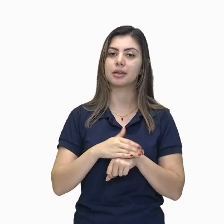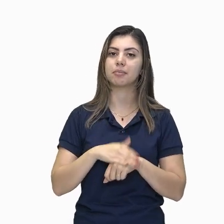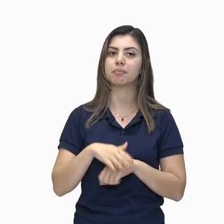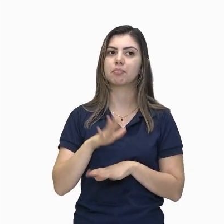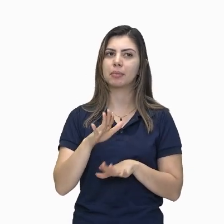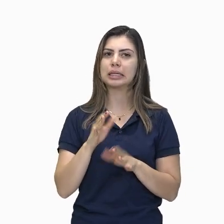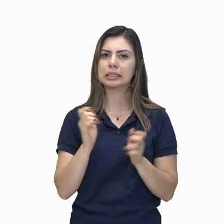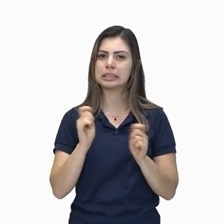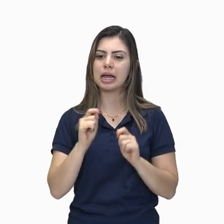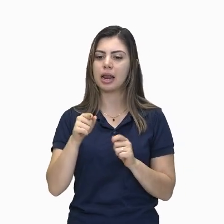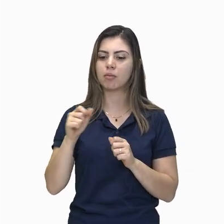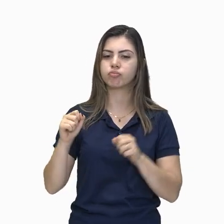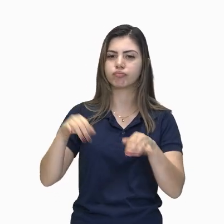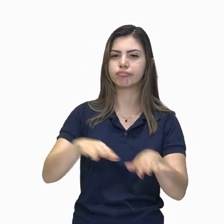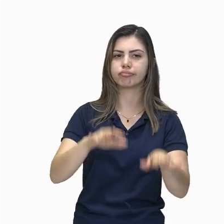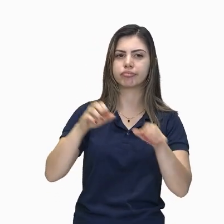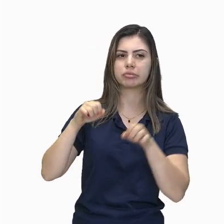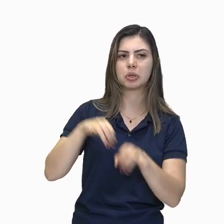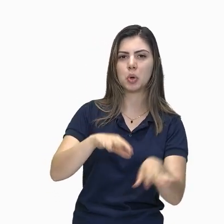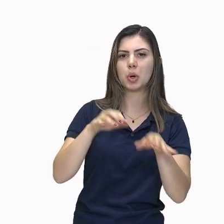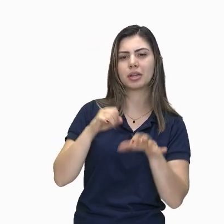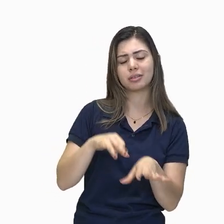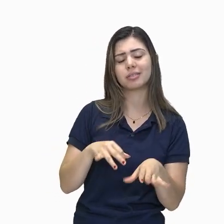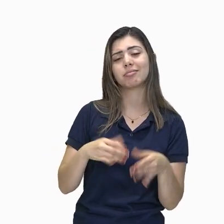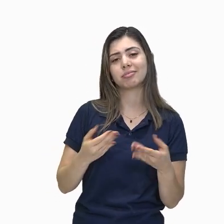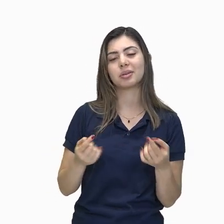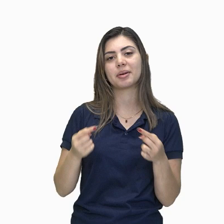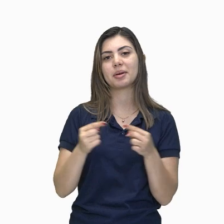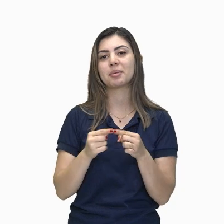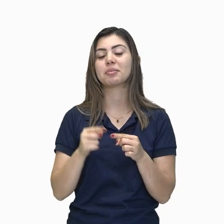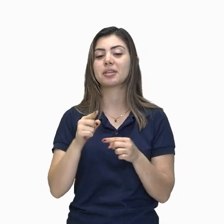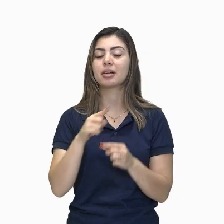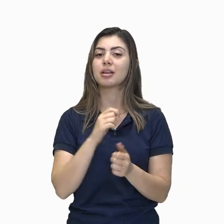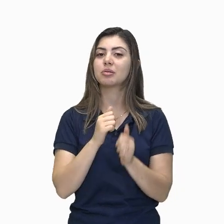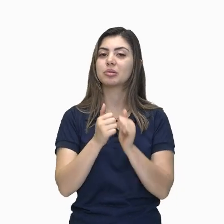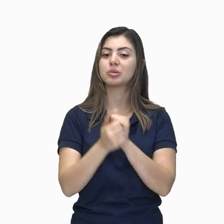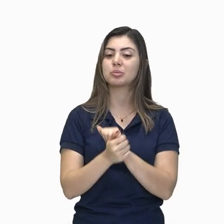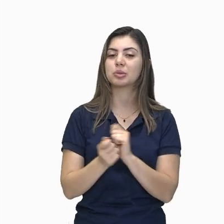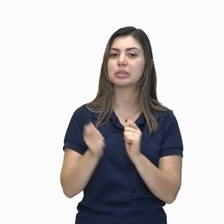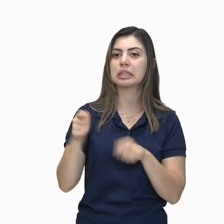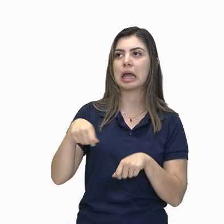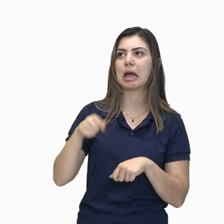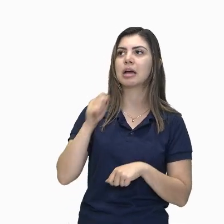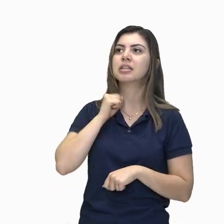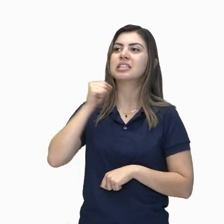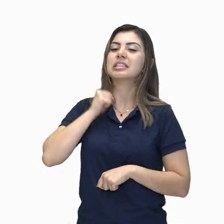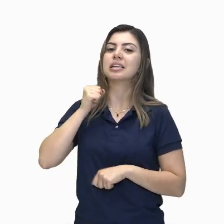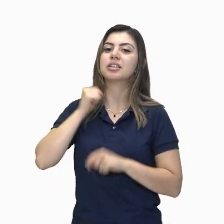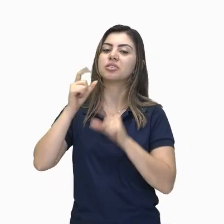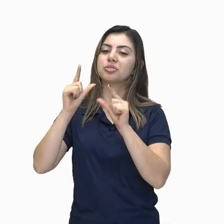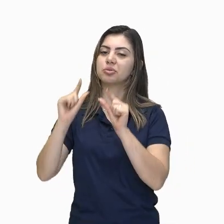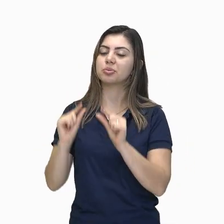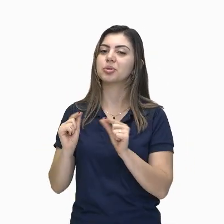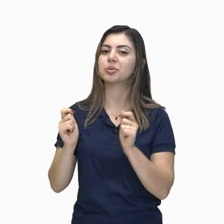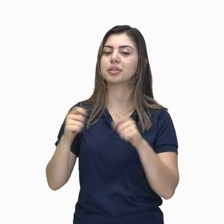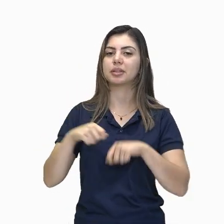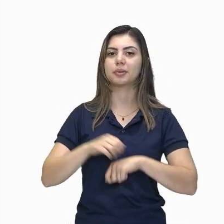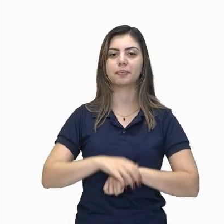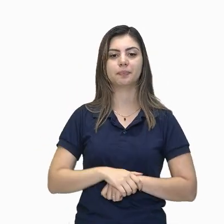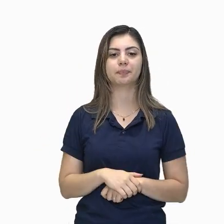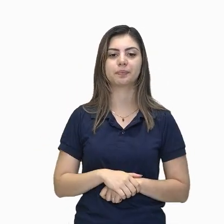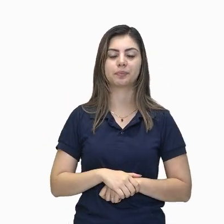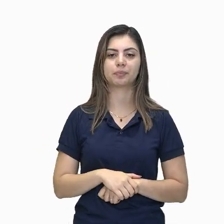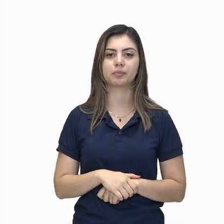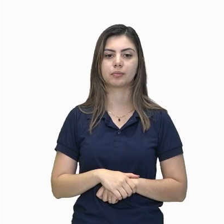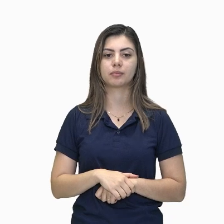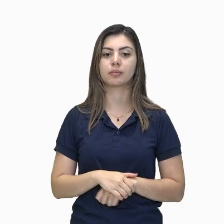mas aquele da corredeira, mas mesmo assim, é uma atividade ali que vai, né, te tirar do teu dia a dia e vai ajudar a reduzir o nível de estresse.